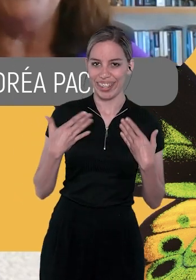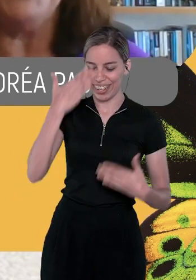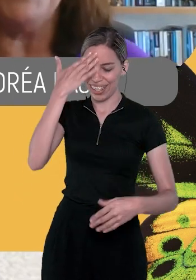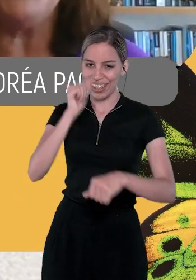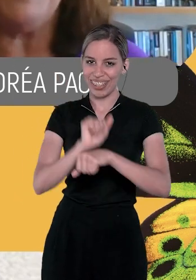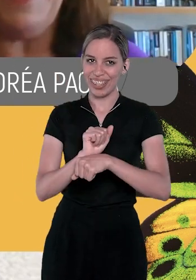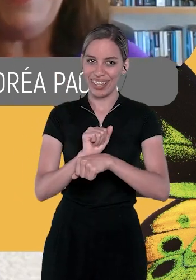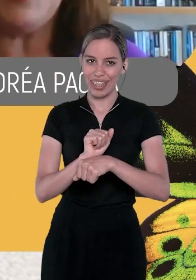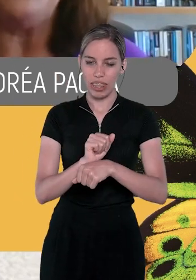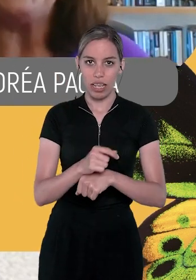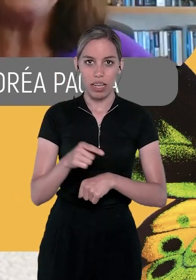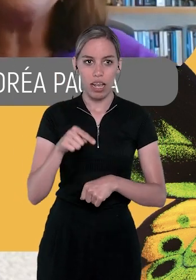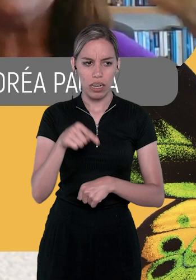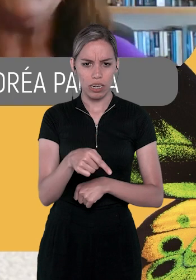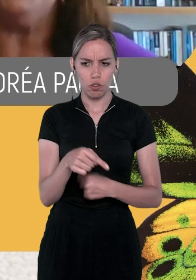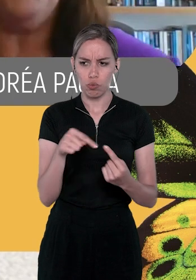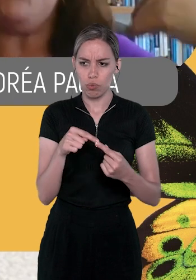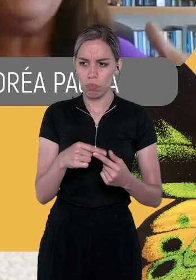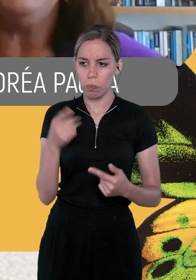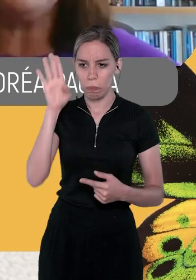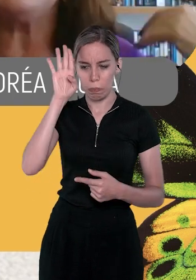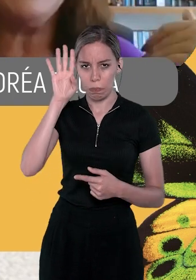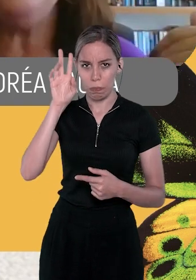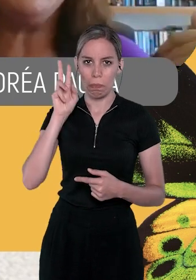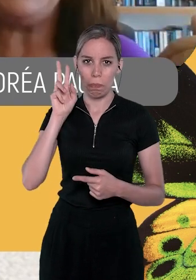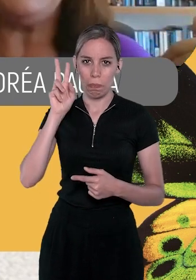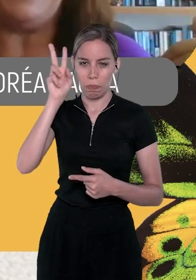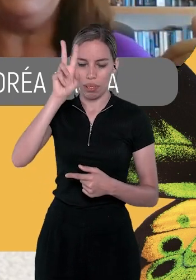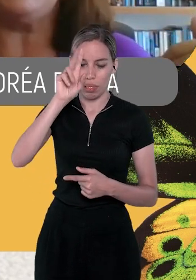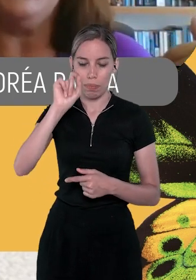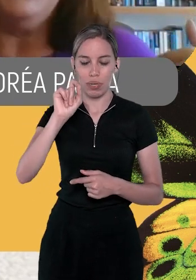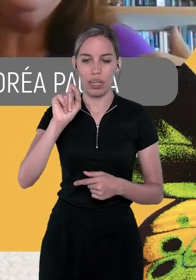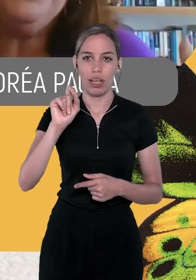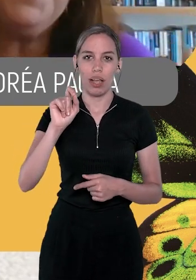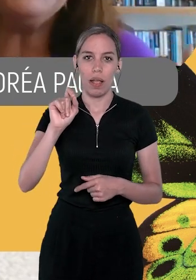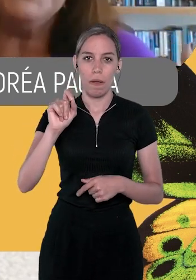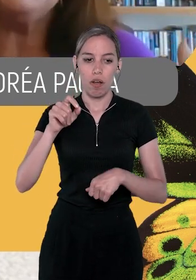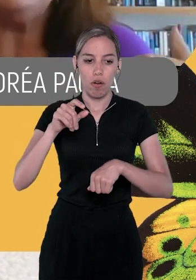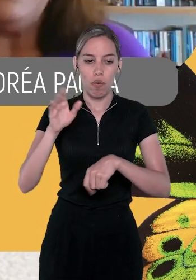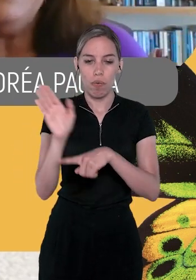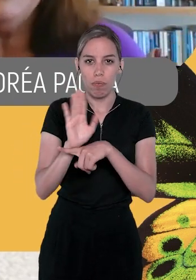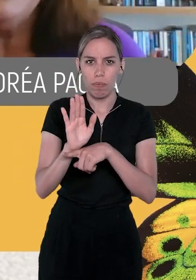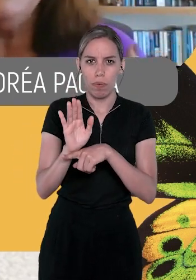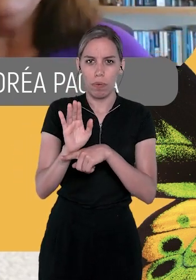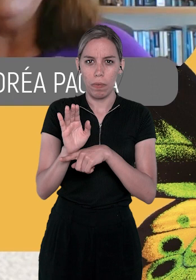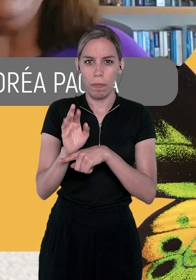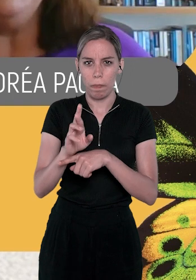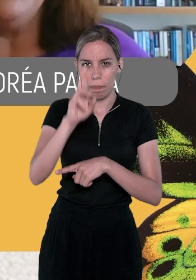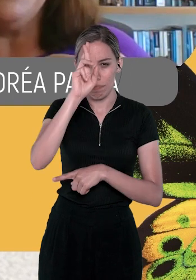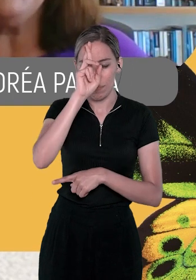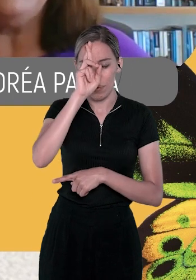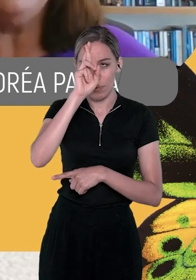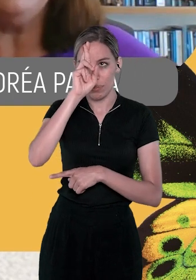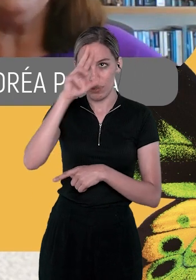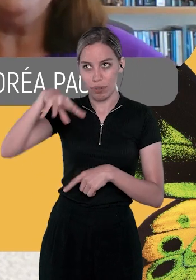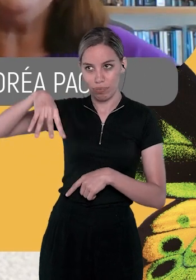o Meia-Noite em Paris. Muito bom, está sempre lá atrás. Eu vivi os anos 80, e os